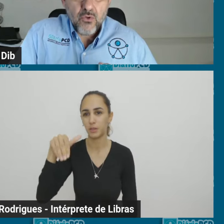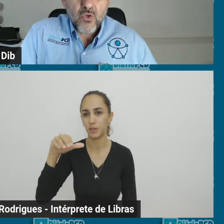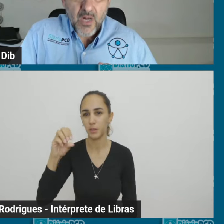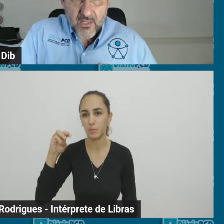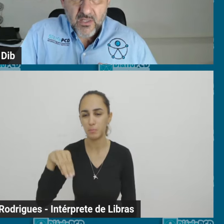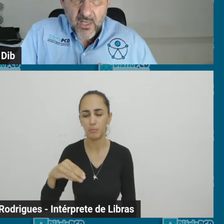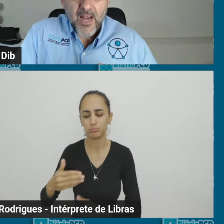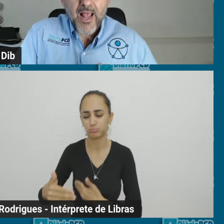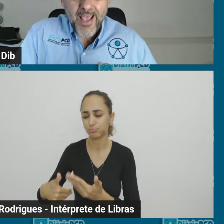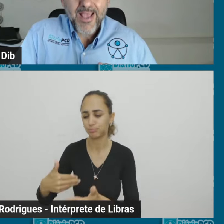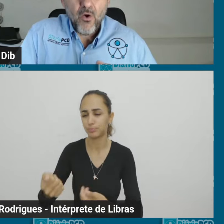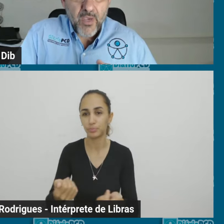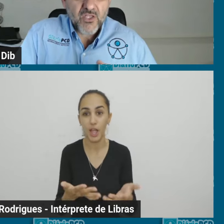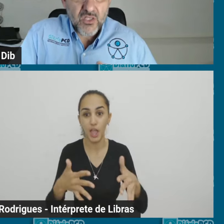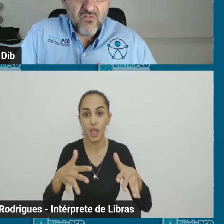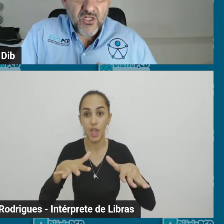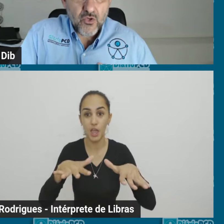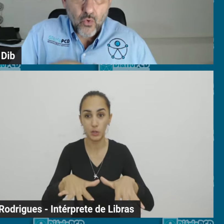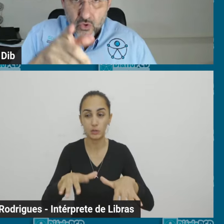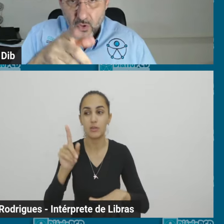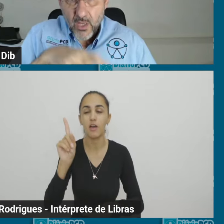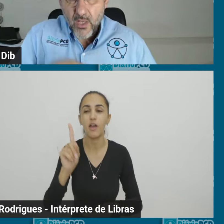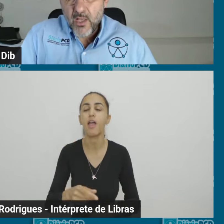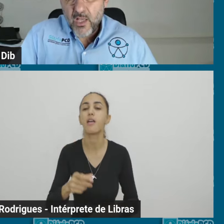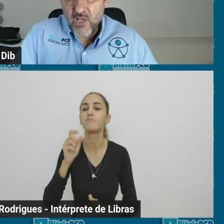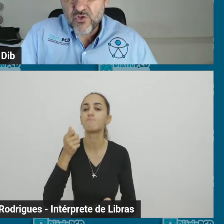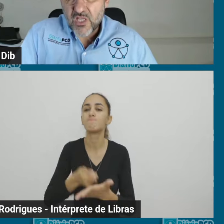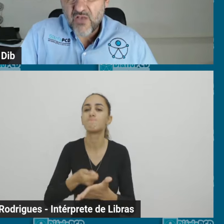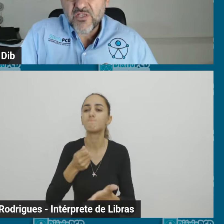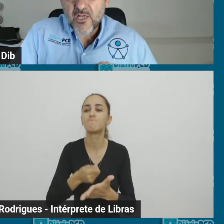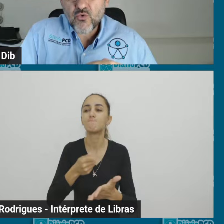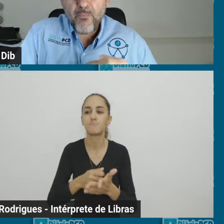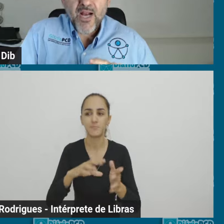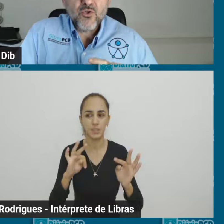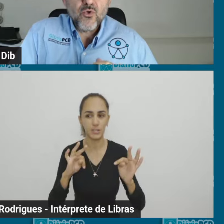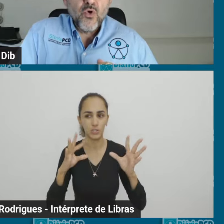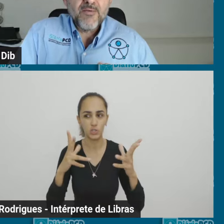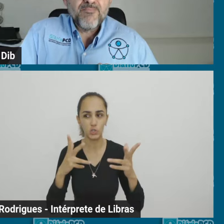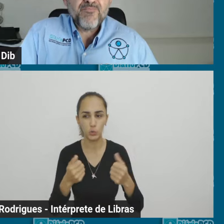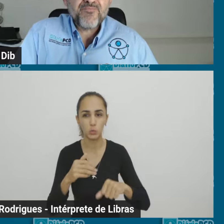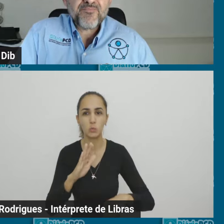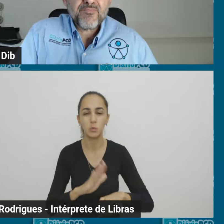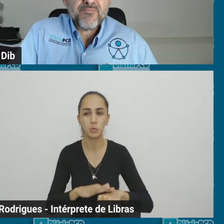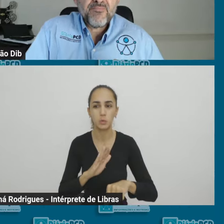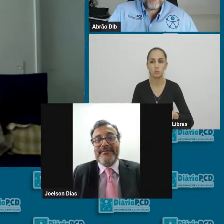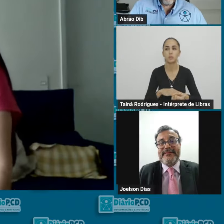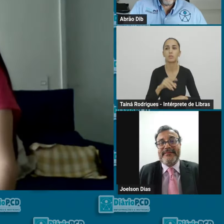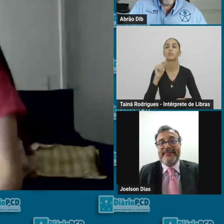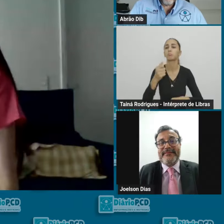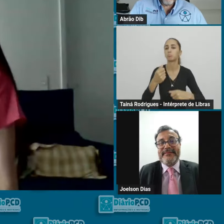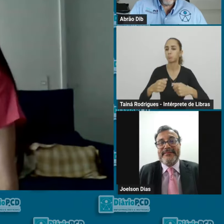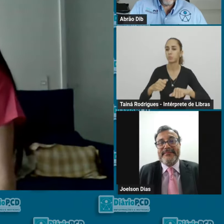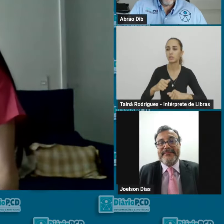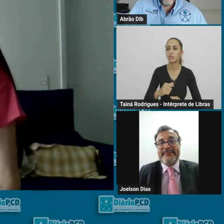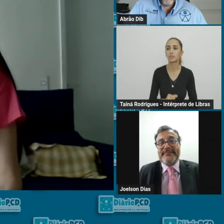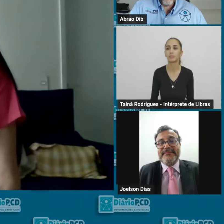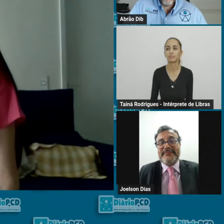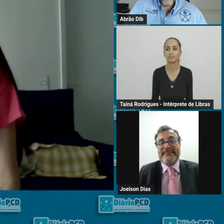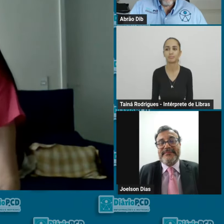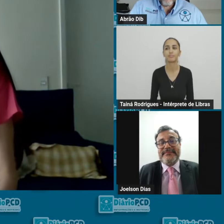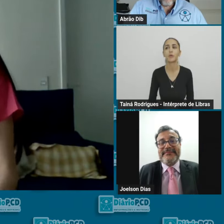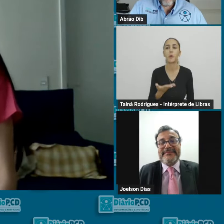inclusão, doutora Nancy, ela é realmente dever de todos. E você está fazendo a sua parte, doutora. Ô, meu amigo,